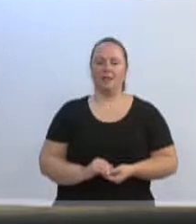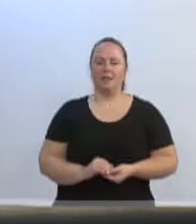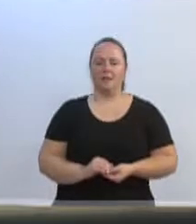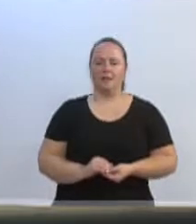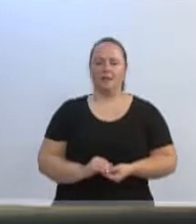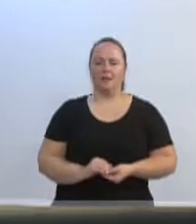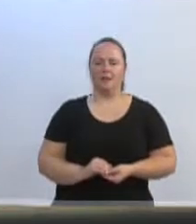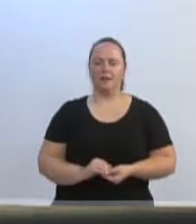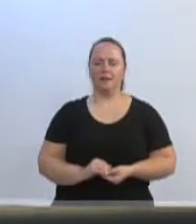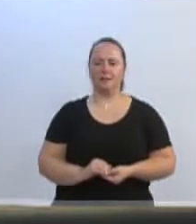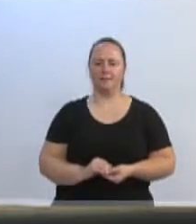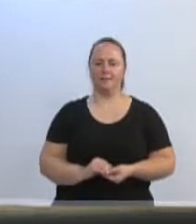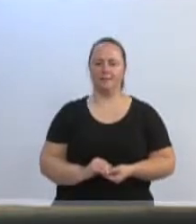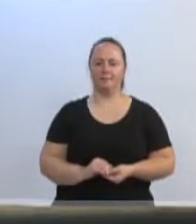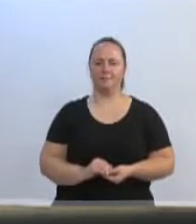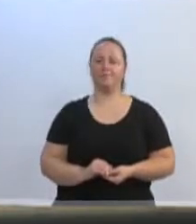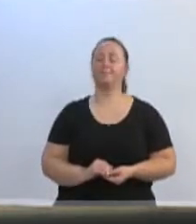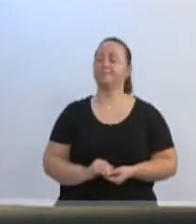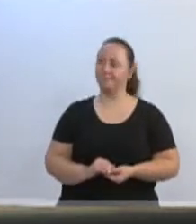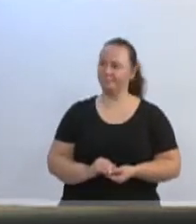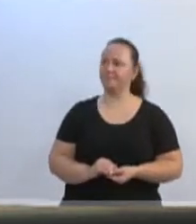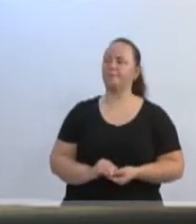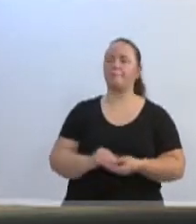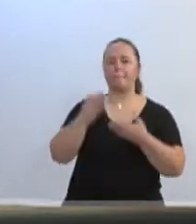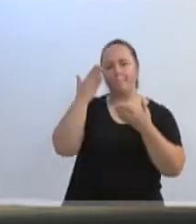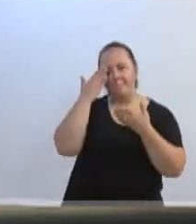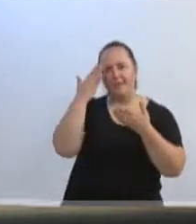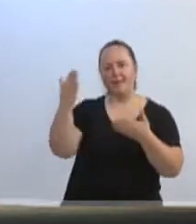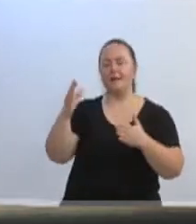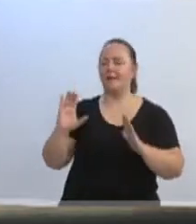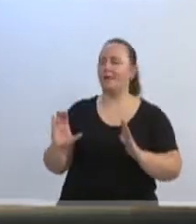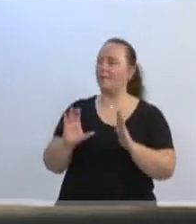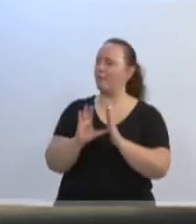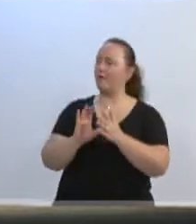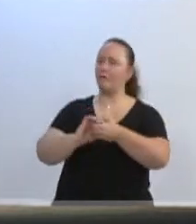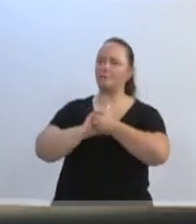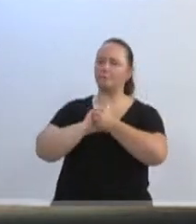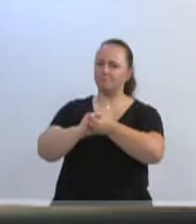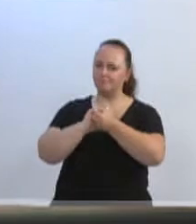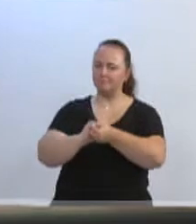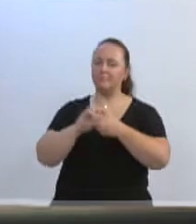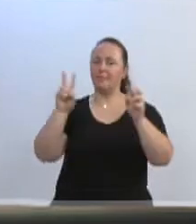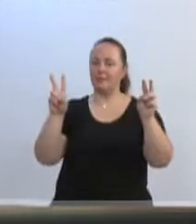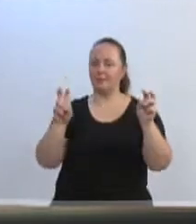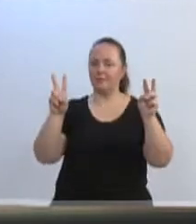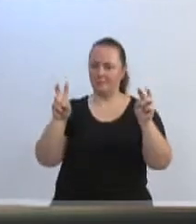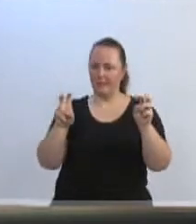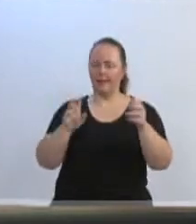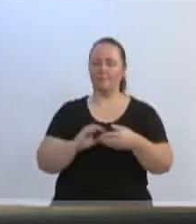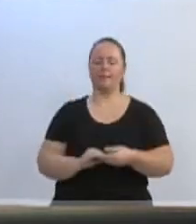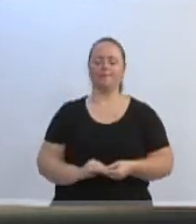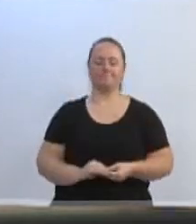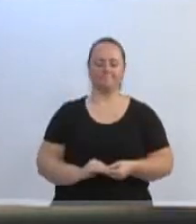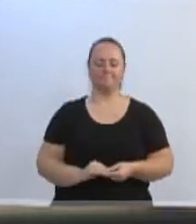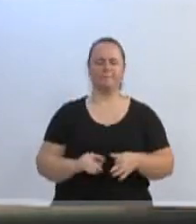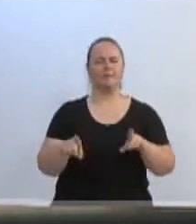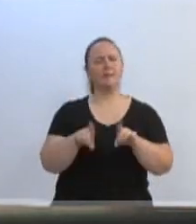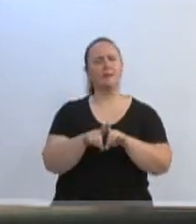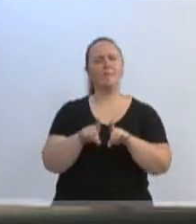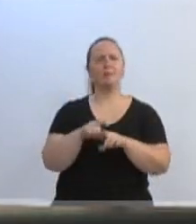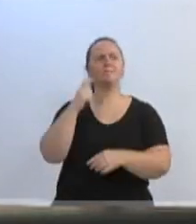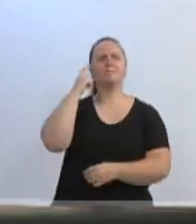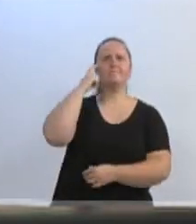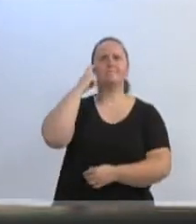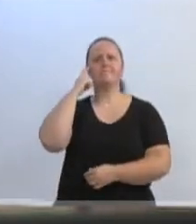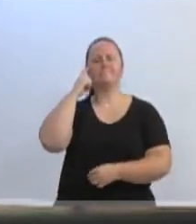Cunha. Pela ordem, presidente. Obrigado, vereador Alexandre Caminha. Parabenizo por trazer esse assunto. Sobretudo, pensar numa gestão